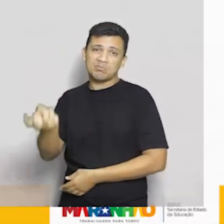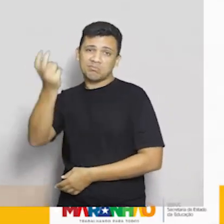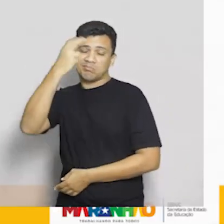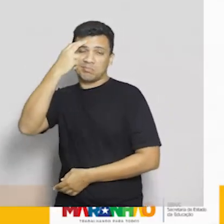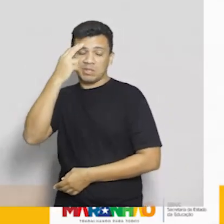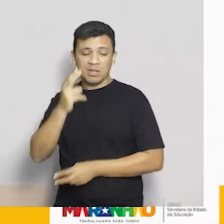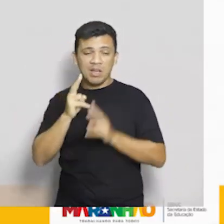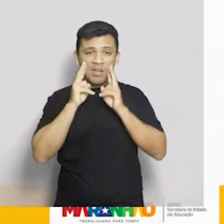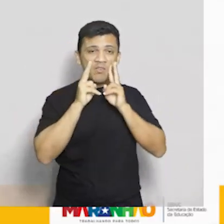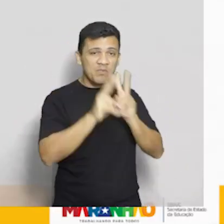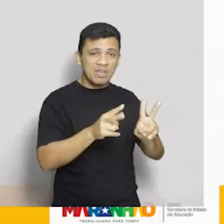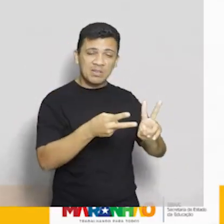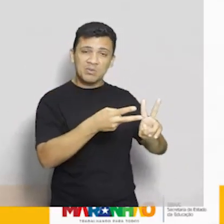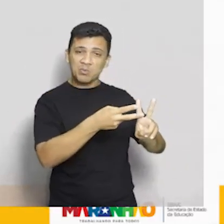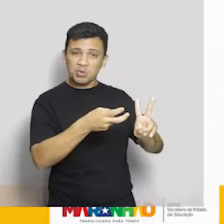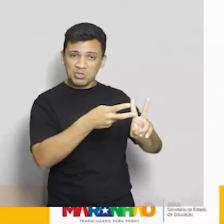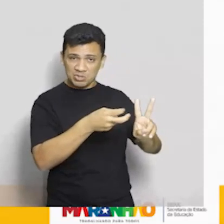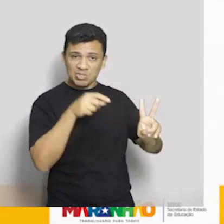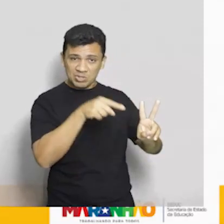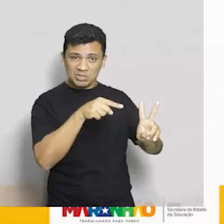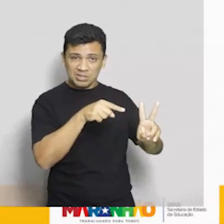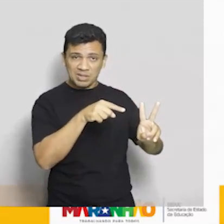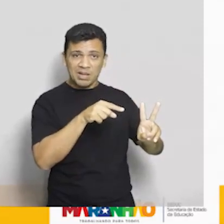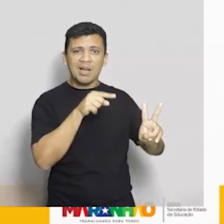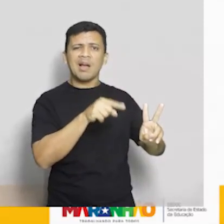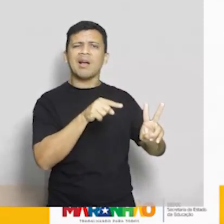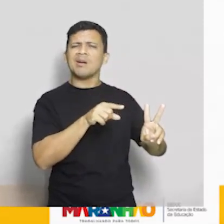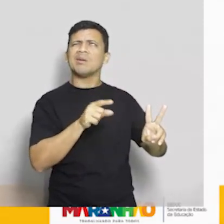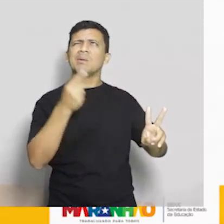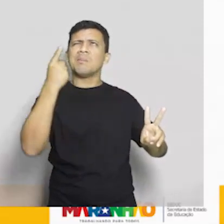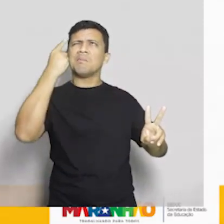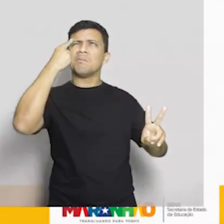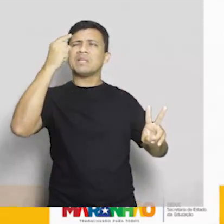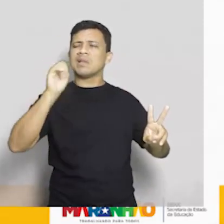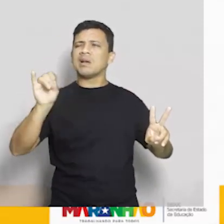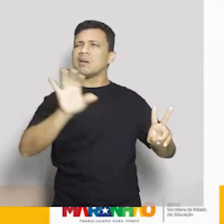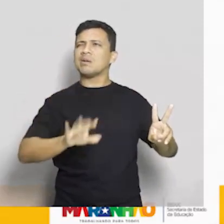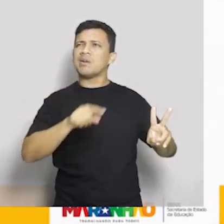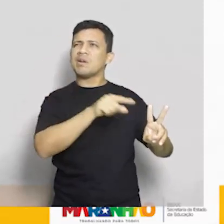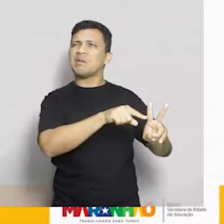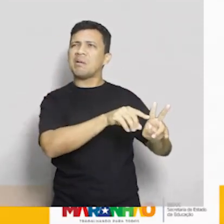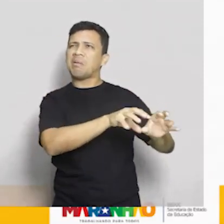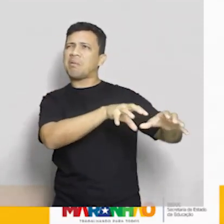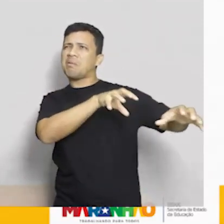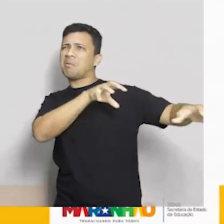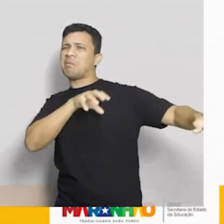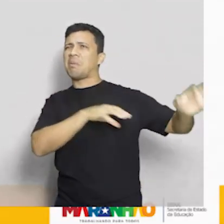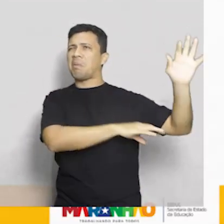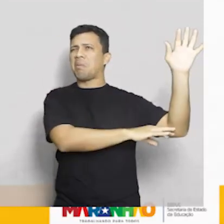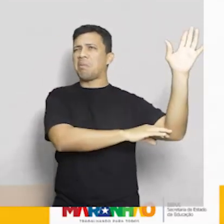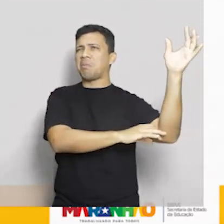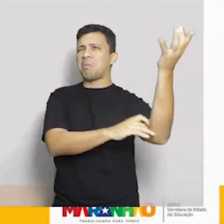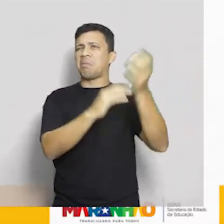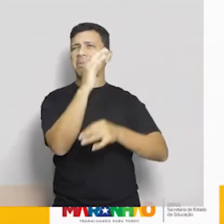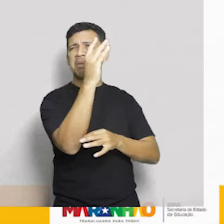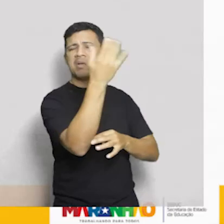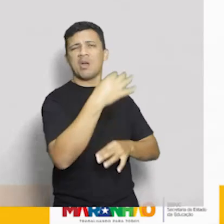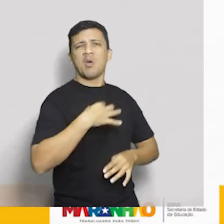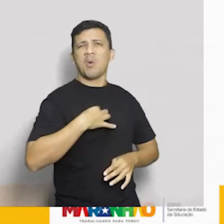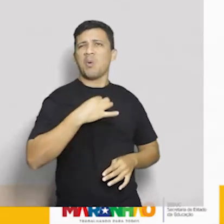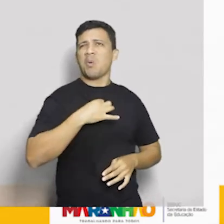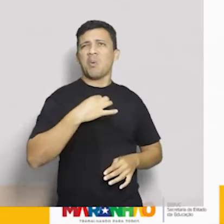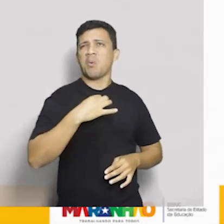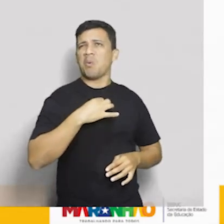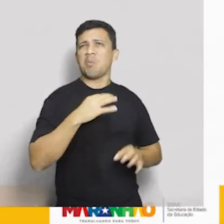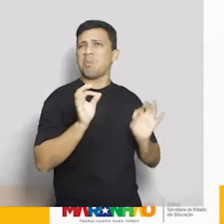um indígena e vem na sua cabeça aquela imagem da pessoa isolada na selva, com pouca roupa,